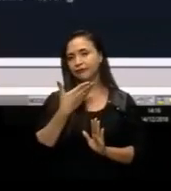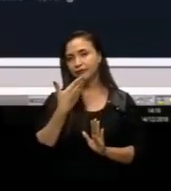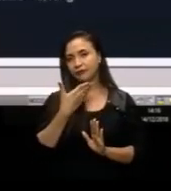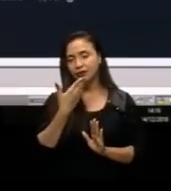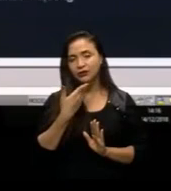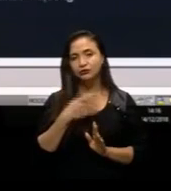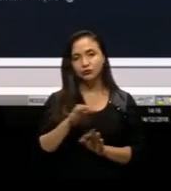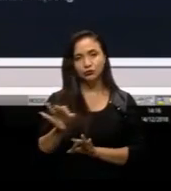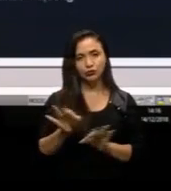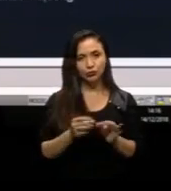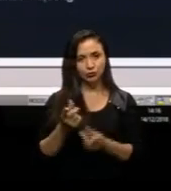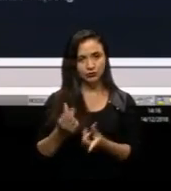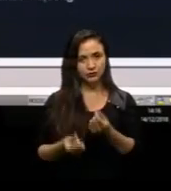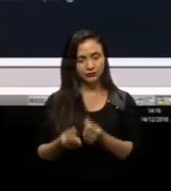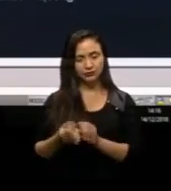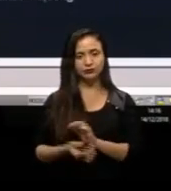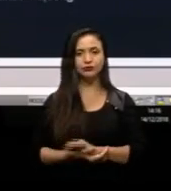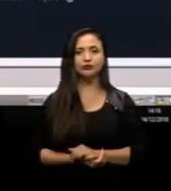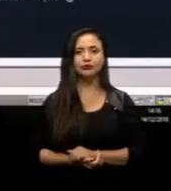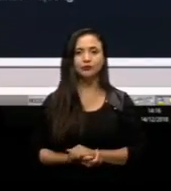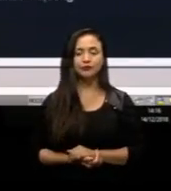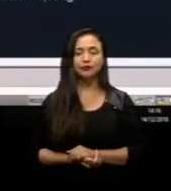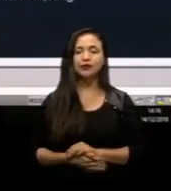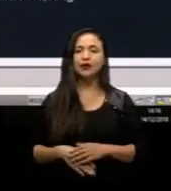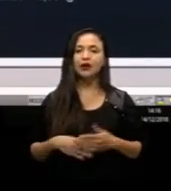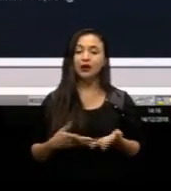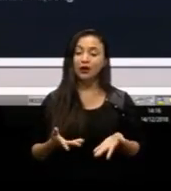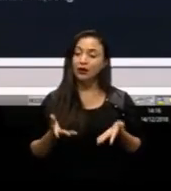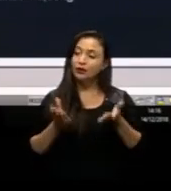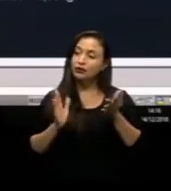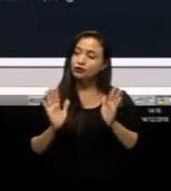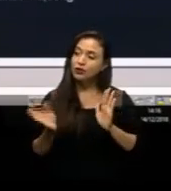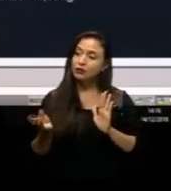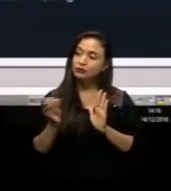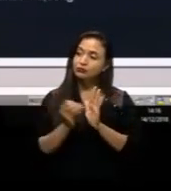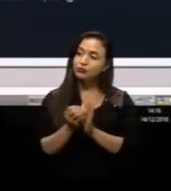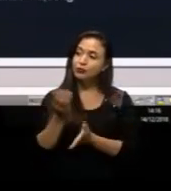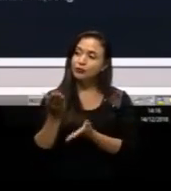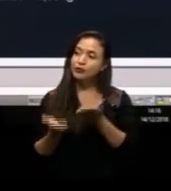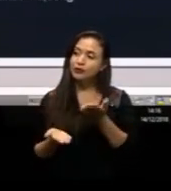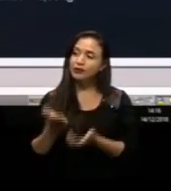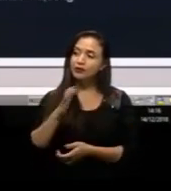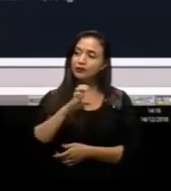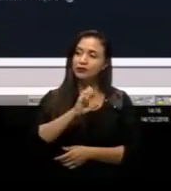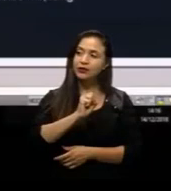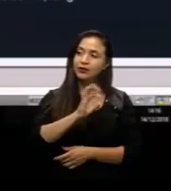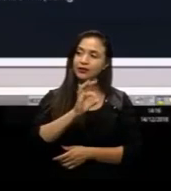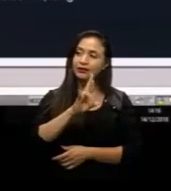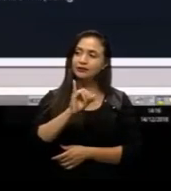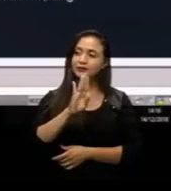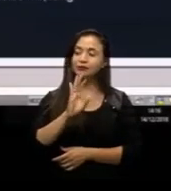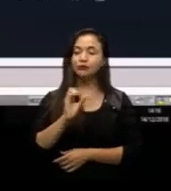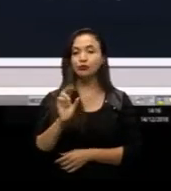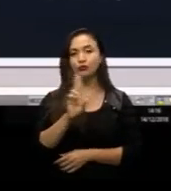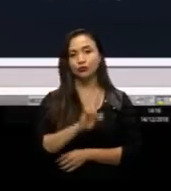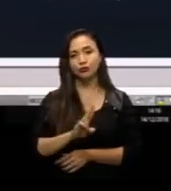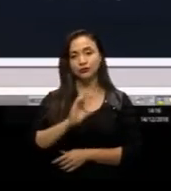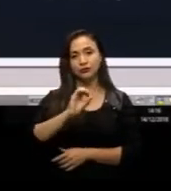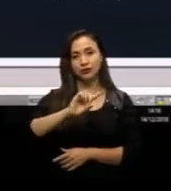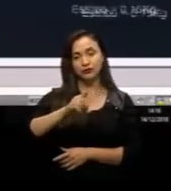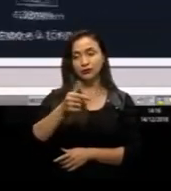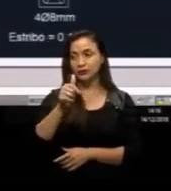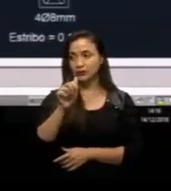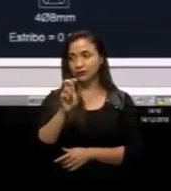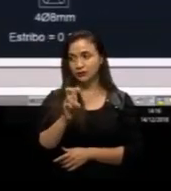o nosso orçamento, tá? E eu já dou a quantidade, o quilo de estribo que vai ser utilizado. 0,15